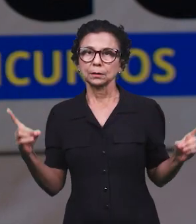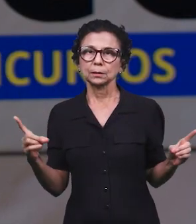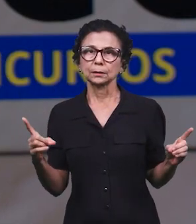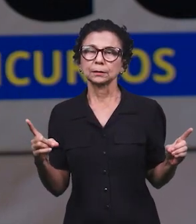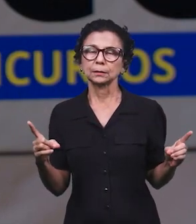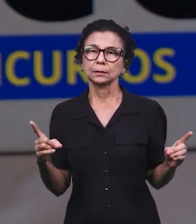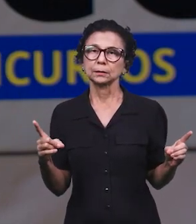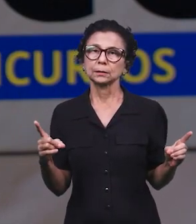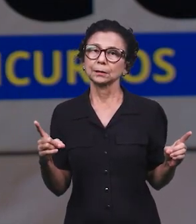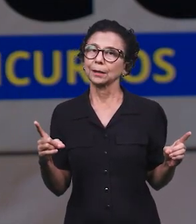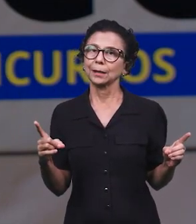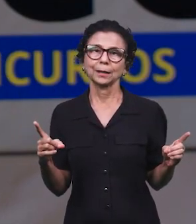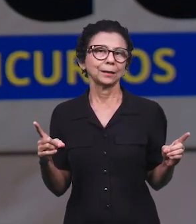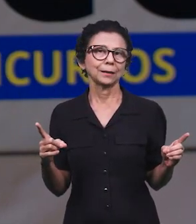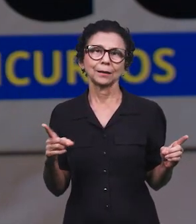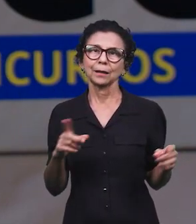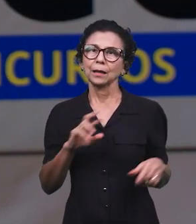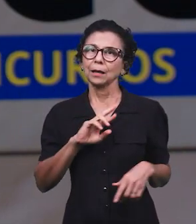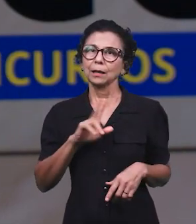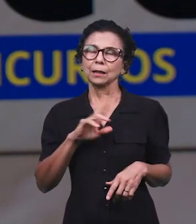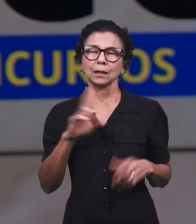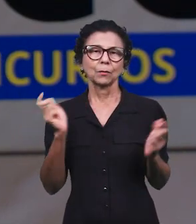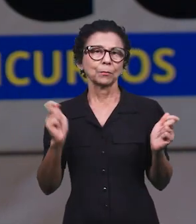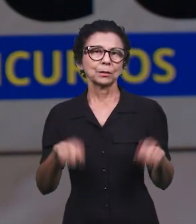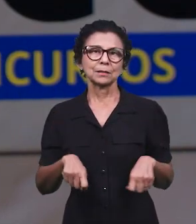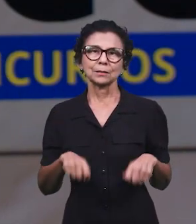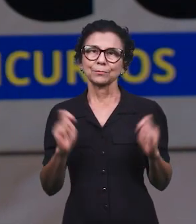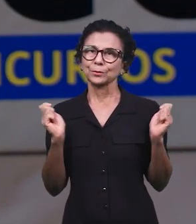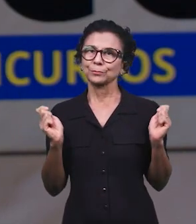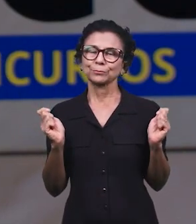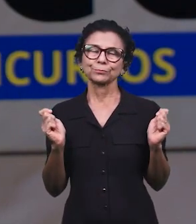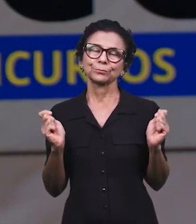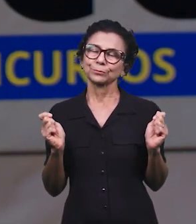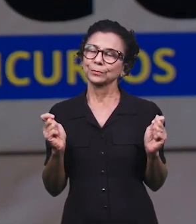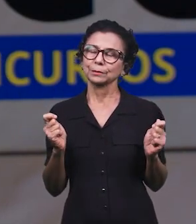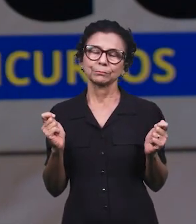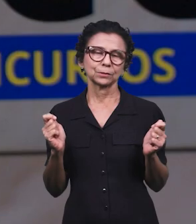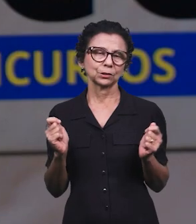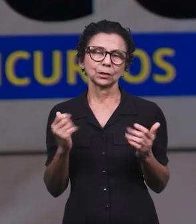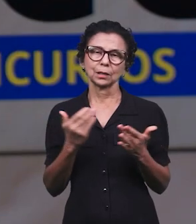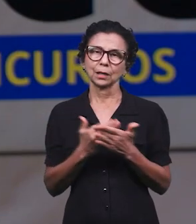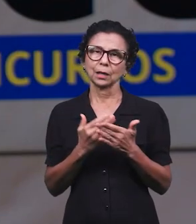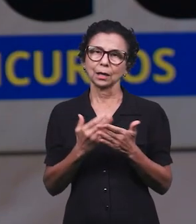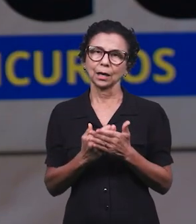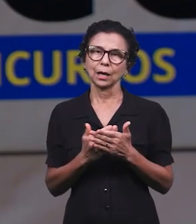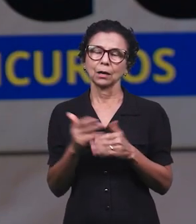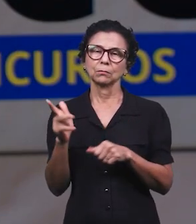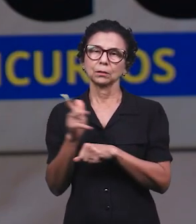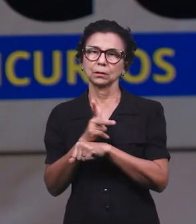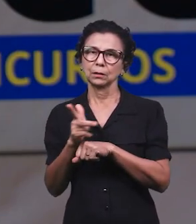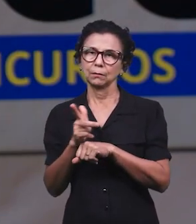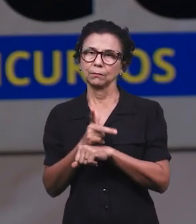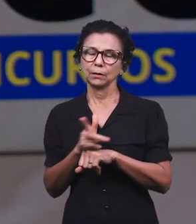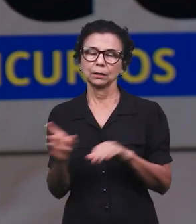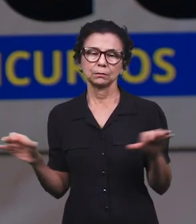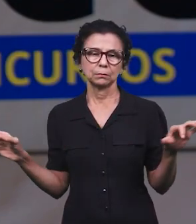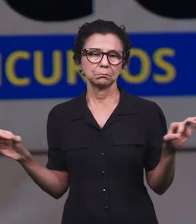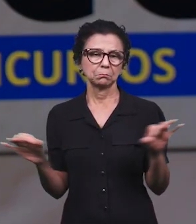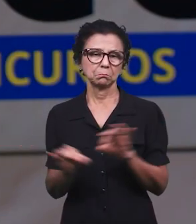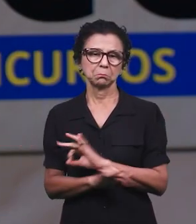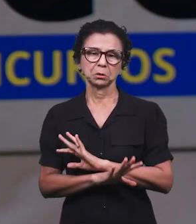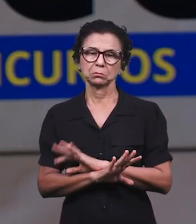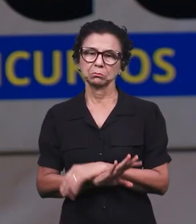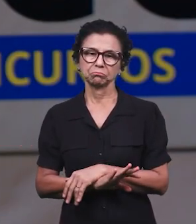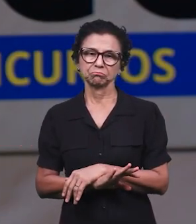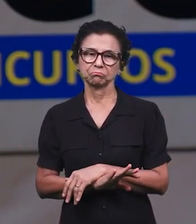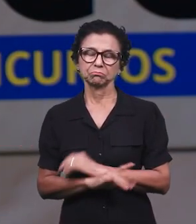online não vai ter essa possibilidade. A aula já está lá gravada, já está lá disponibilizada para você, então você não vai ter